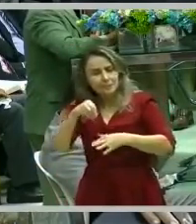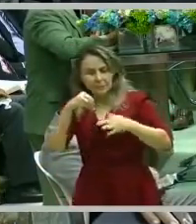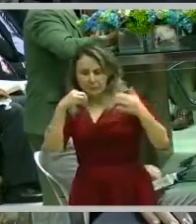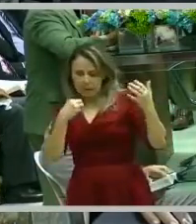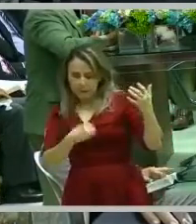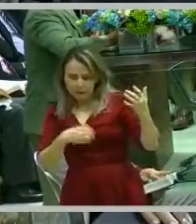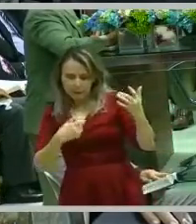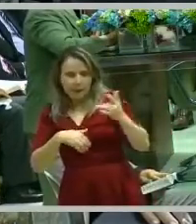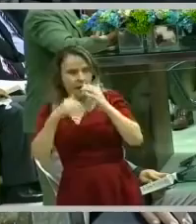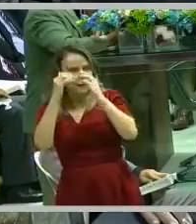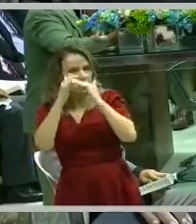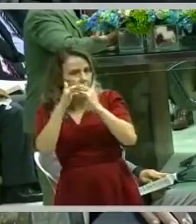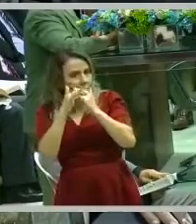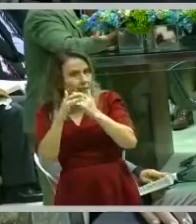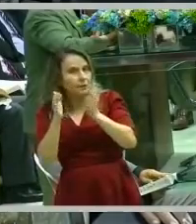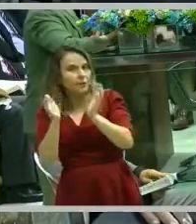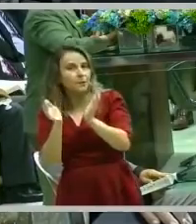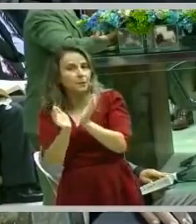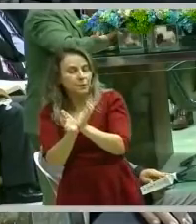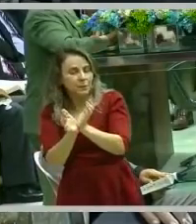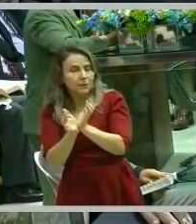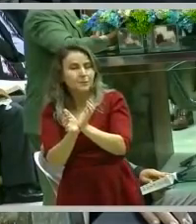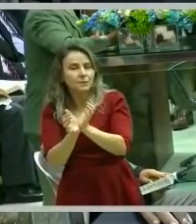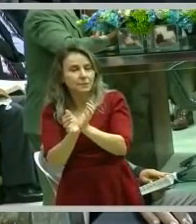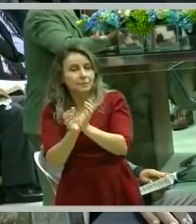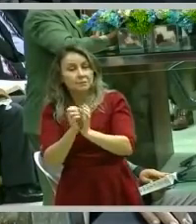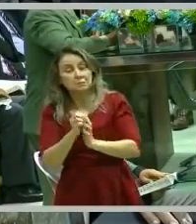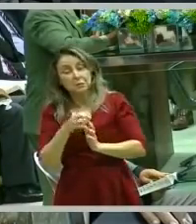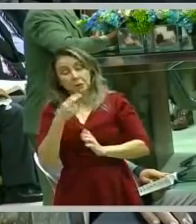vai encontrar Eliabe na porta da igreja.